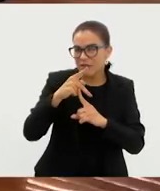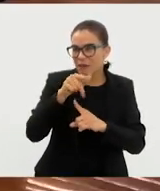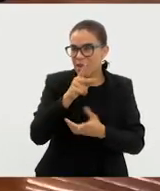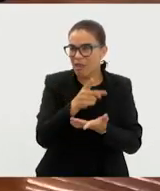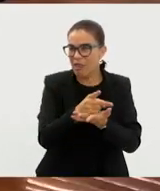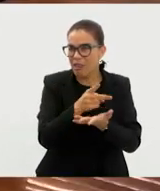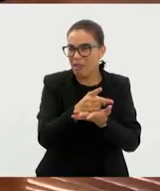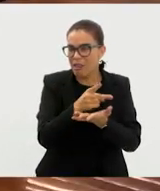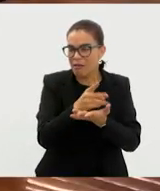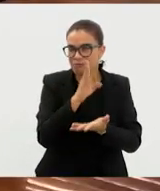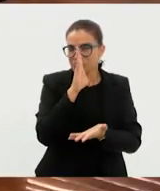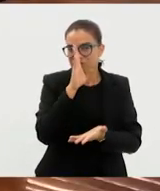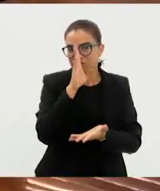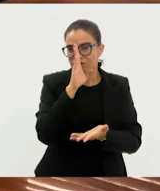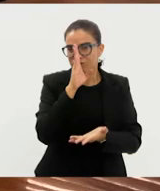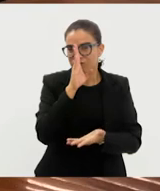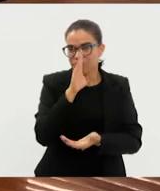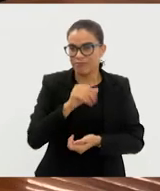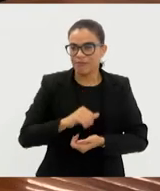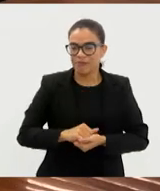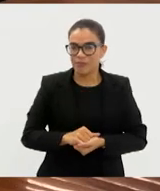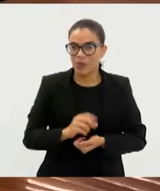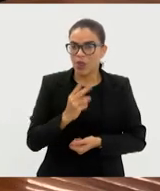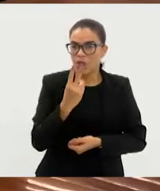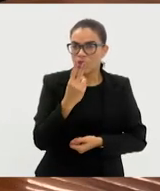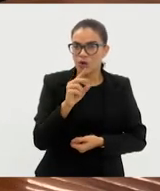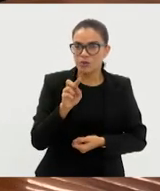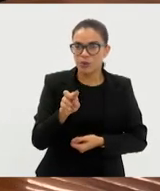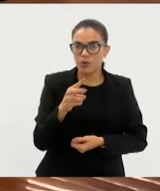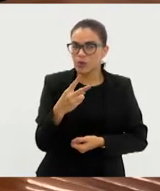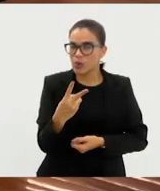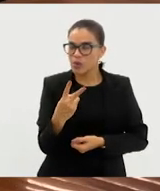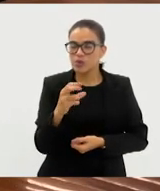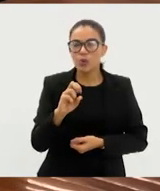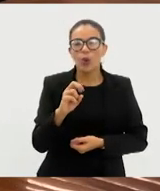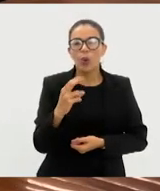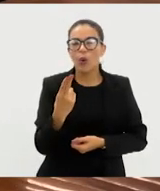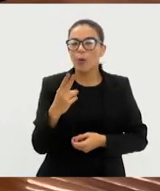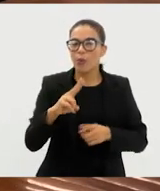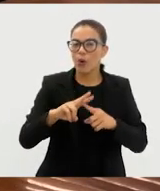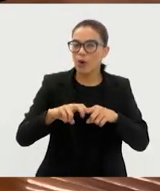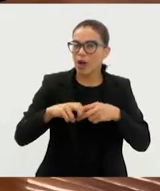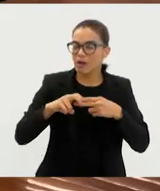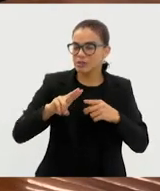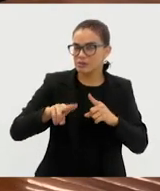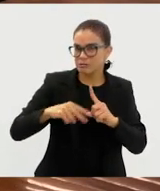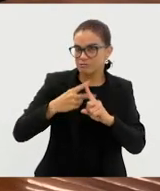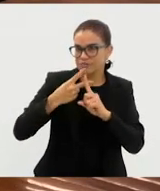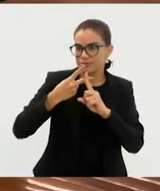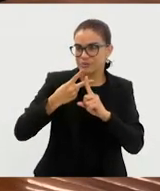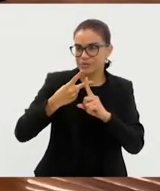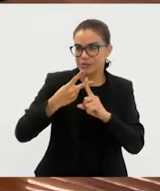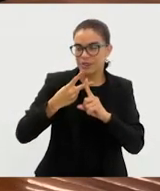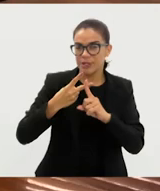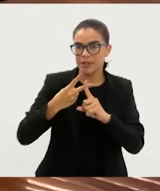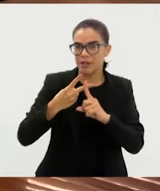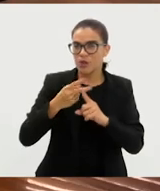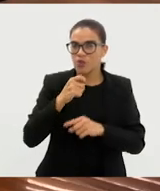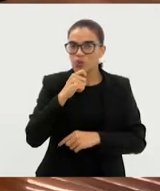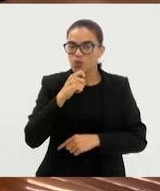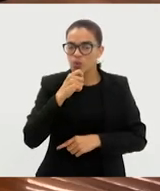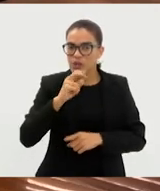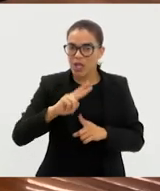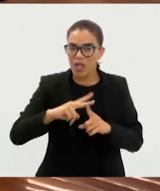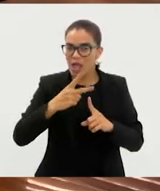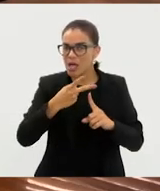né? Esse 2,2 ou ele é fruto do reajuste que foi dado? Sem reajuste, quanto que é